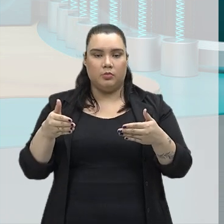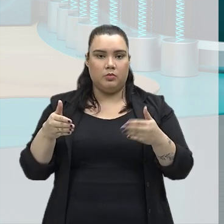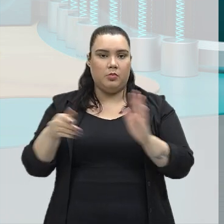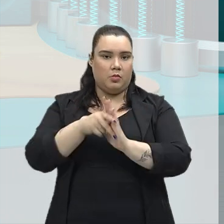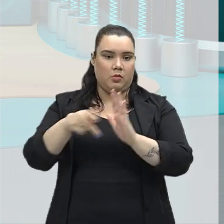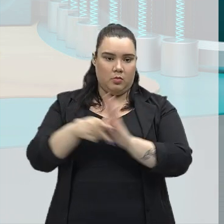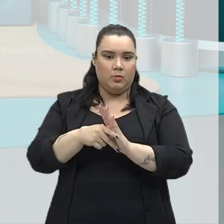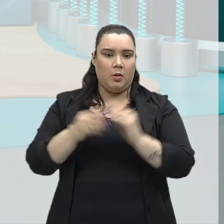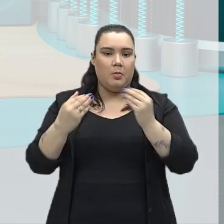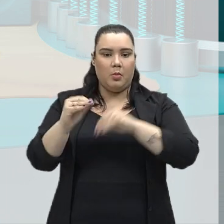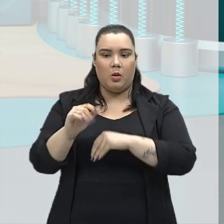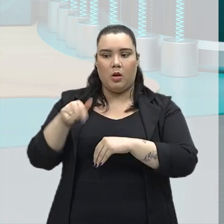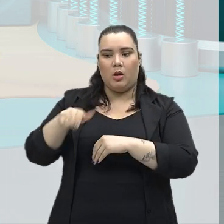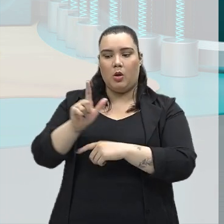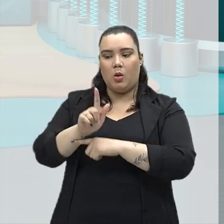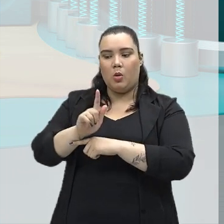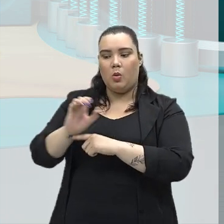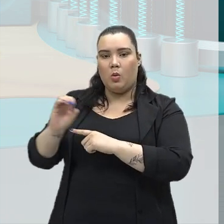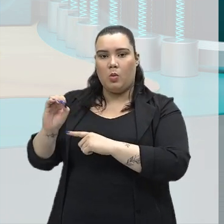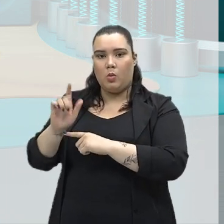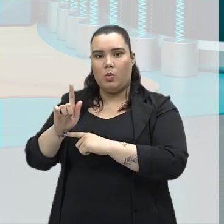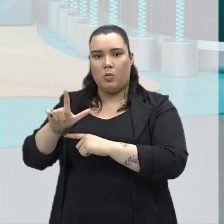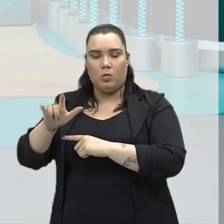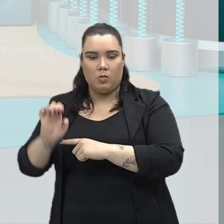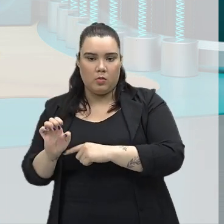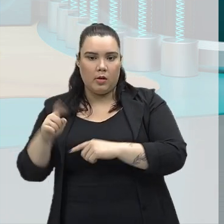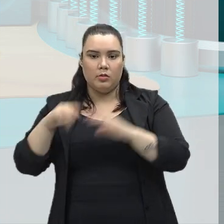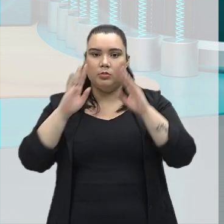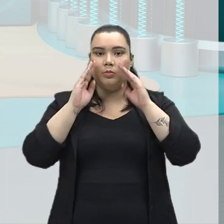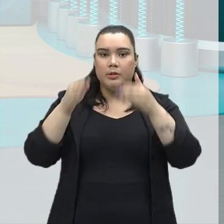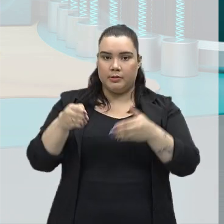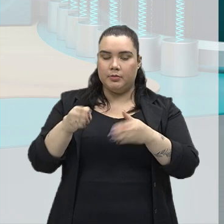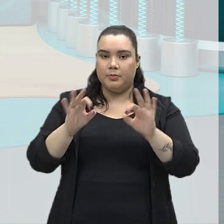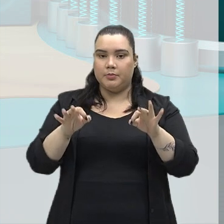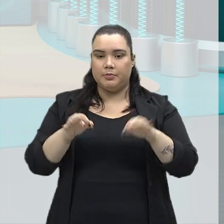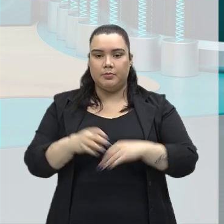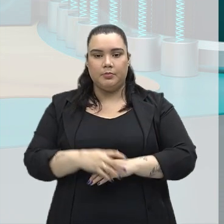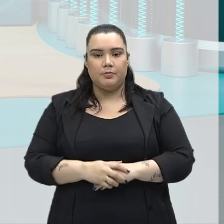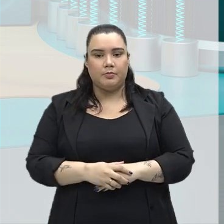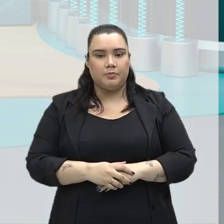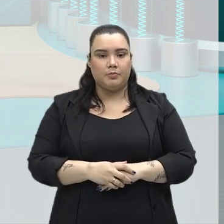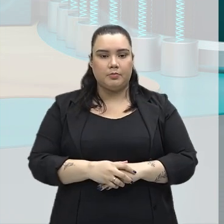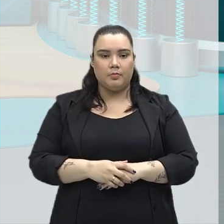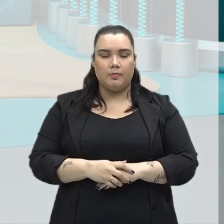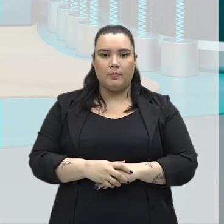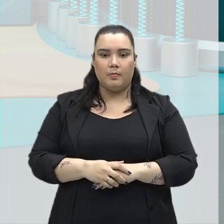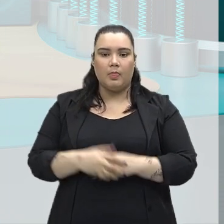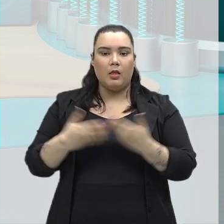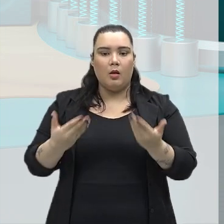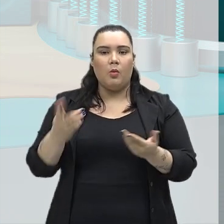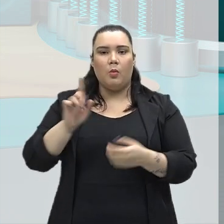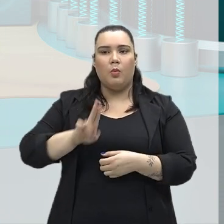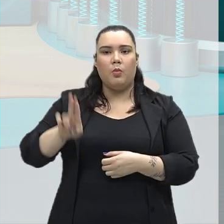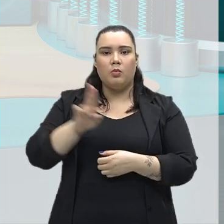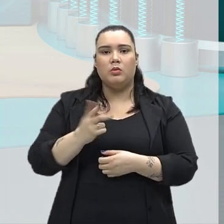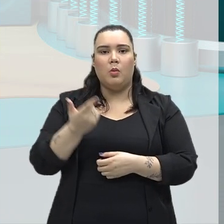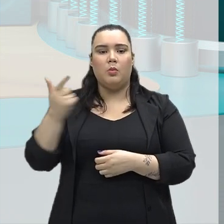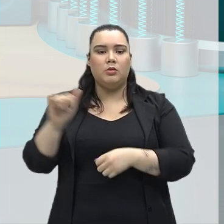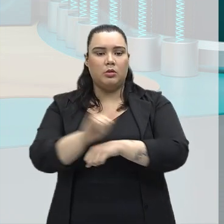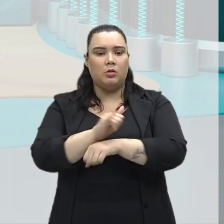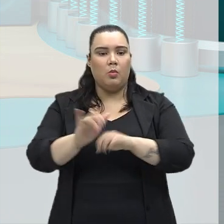Google algo bem específico para ele procurar para a gente, tá bom? Onde mais eu utilizo o scanning? Vamos ver